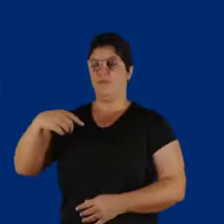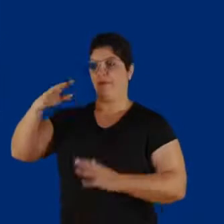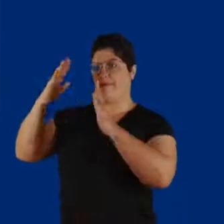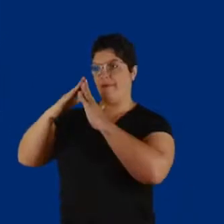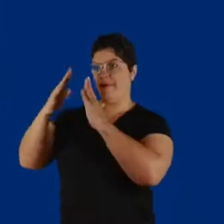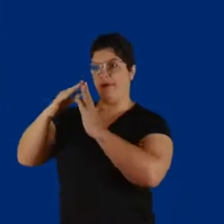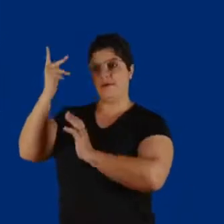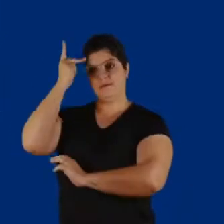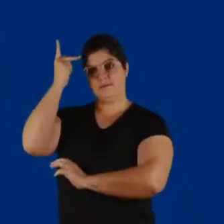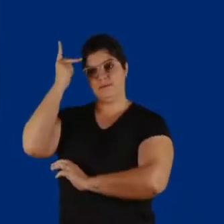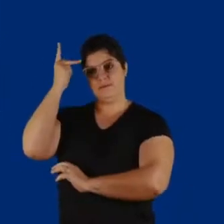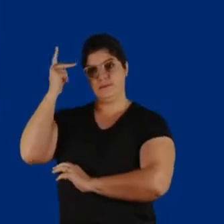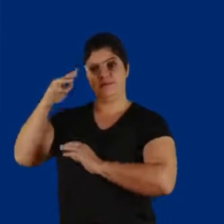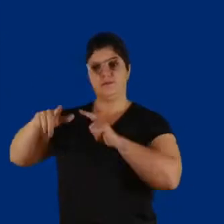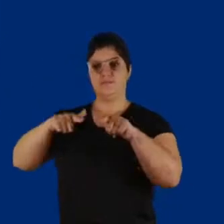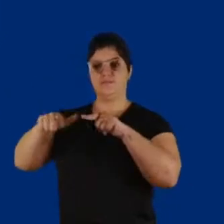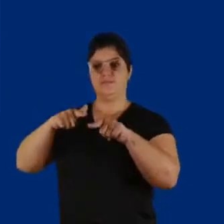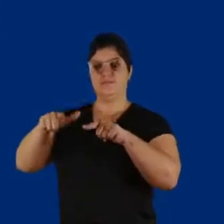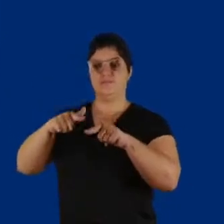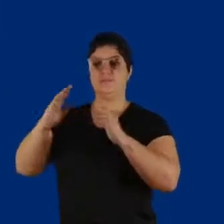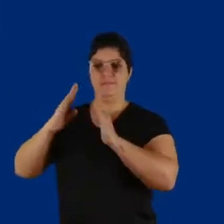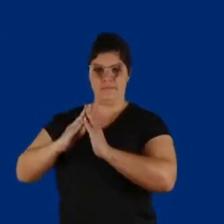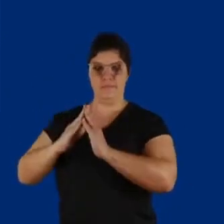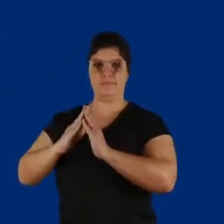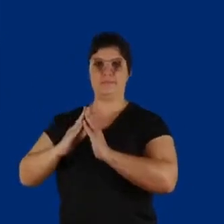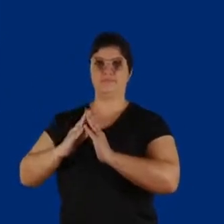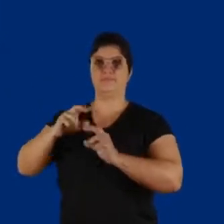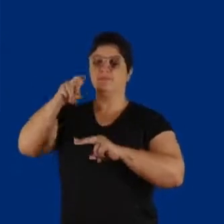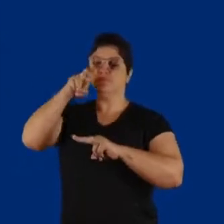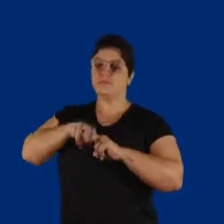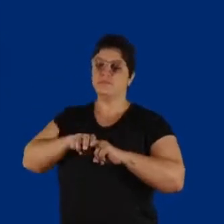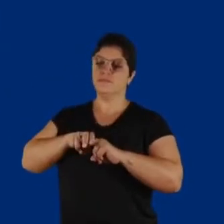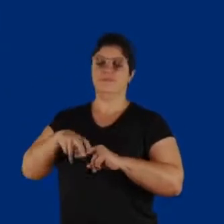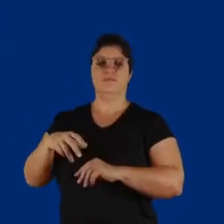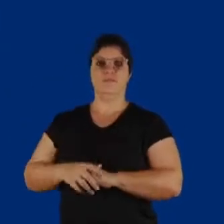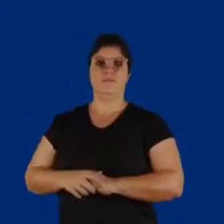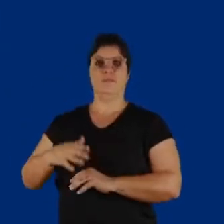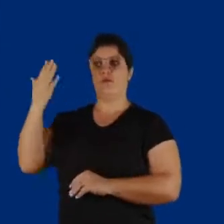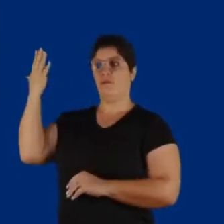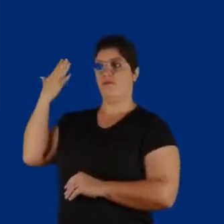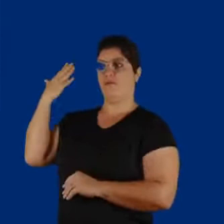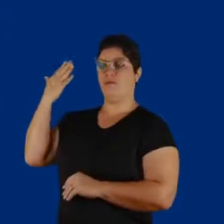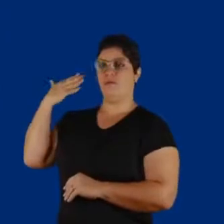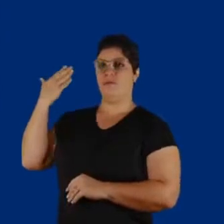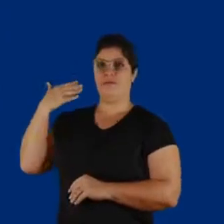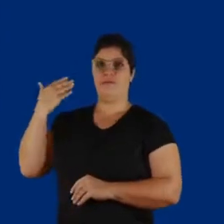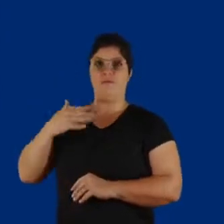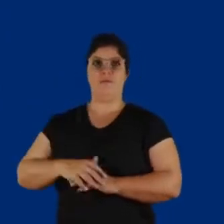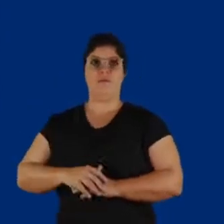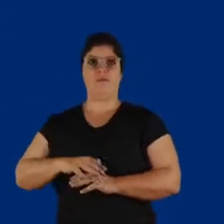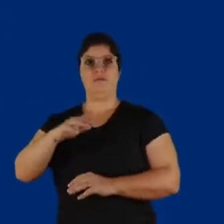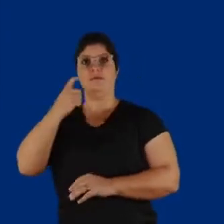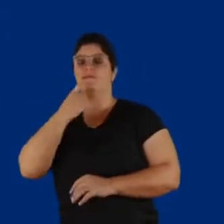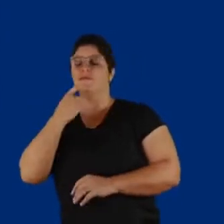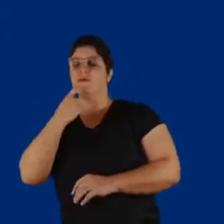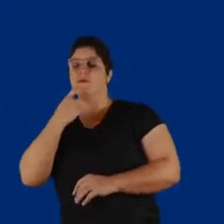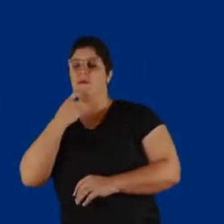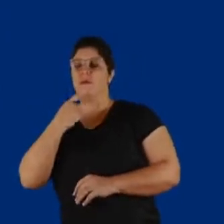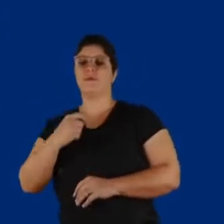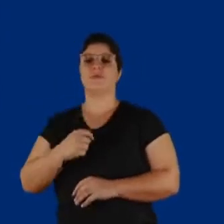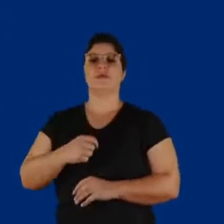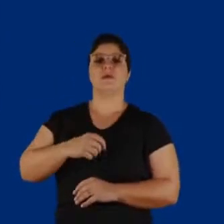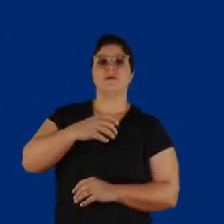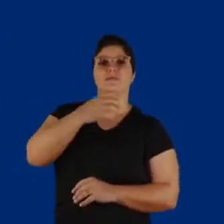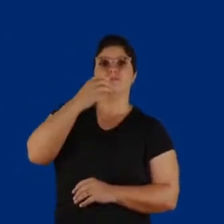em São Paulo, em trabalho remoto. Estou sentada em uma cadeira, ao fundo uma parede parte vermelho escuro e parte em